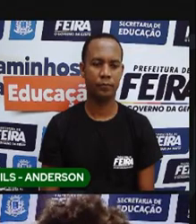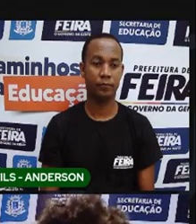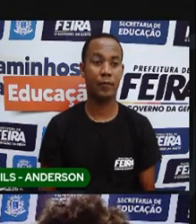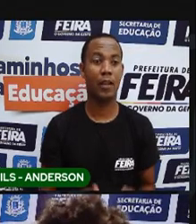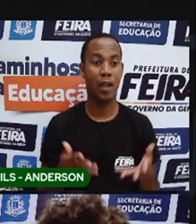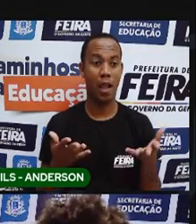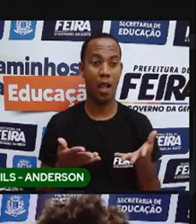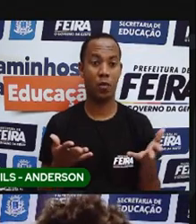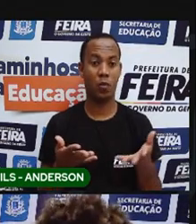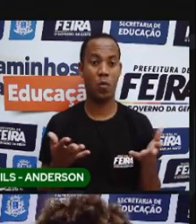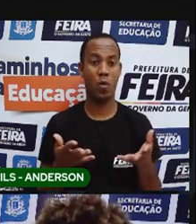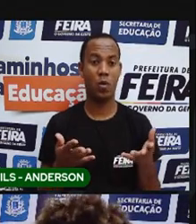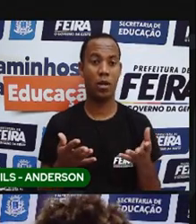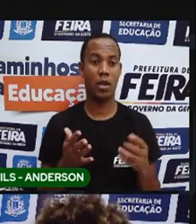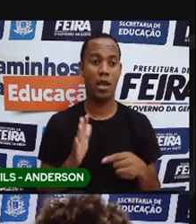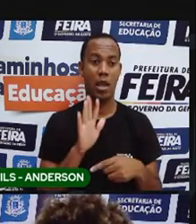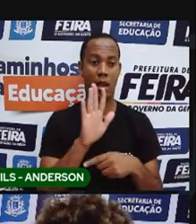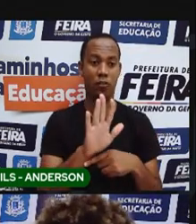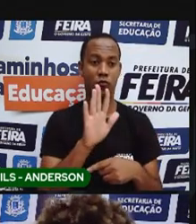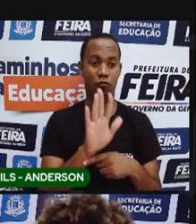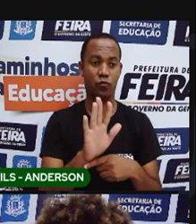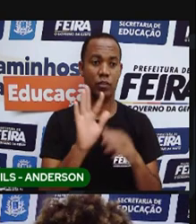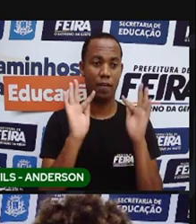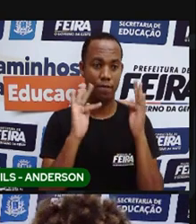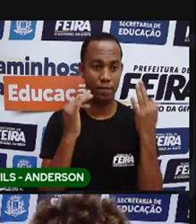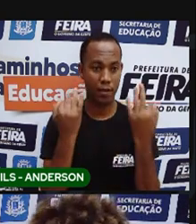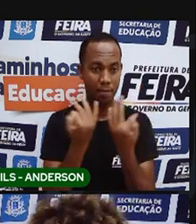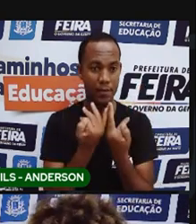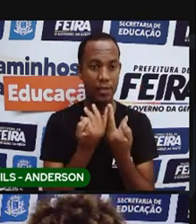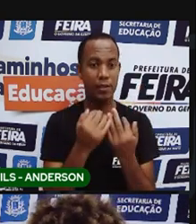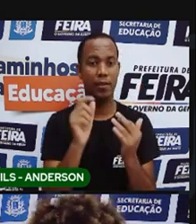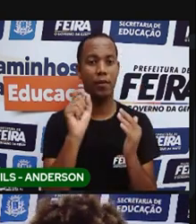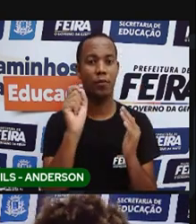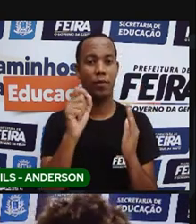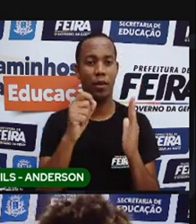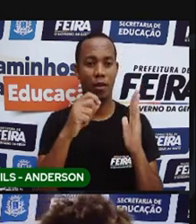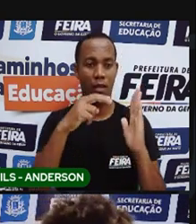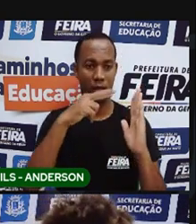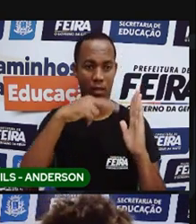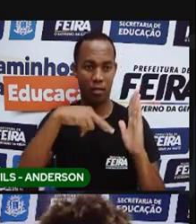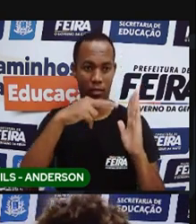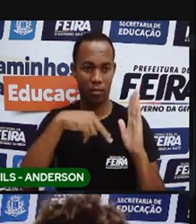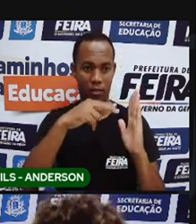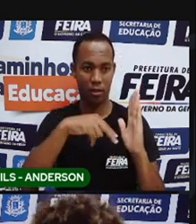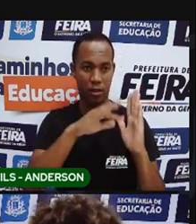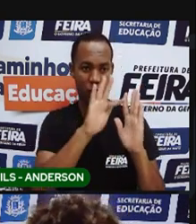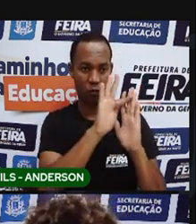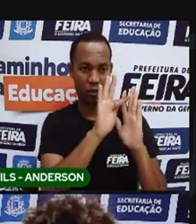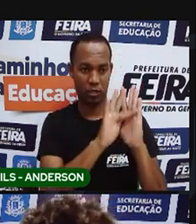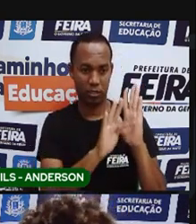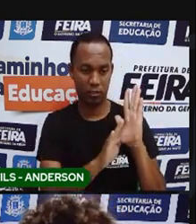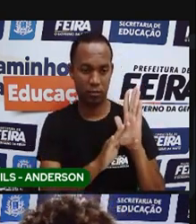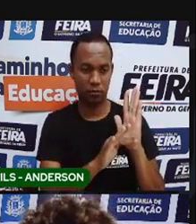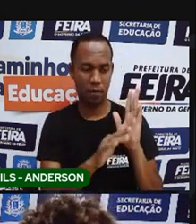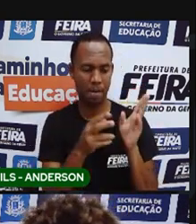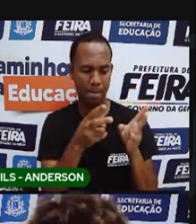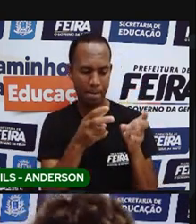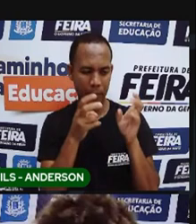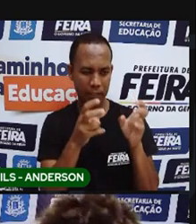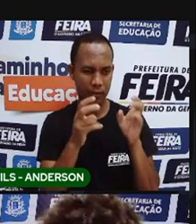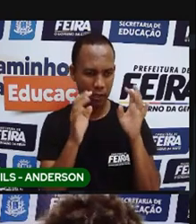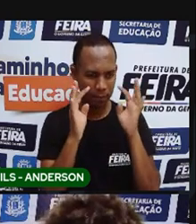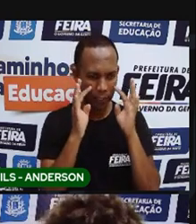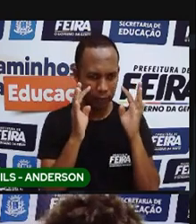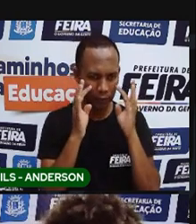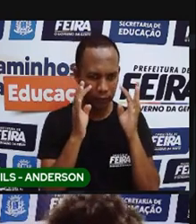Agora, com a ajuda da sua família, né, leia o texto, a gente já leu o texto com vocês, e observe atentamente o mapa abaixo e